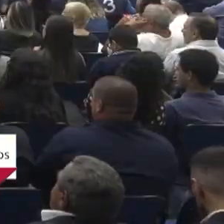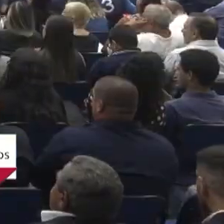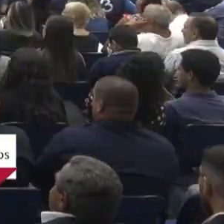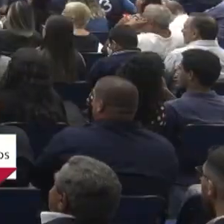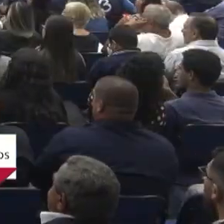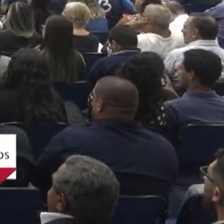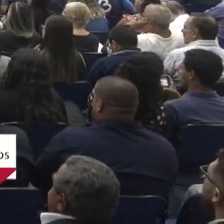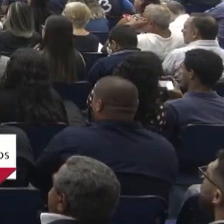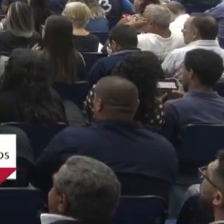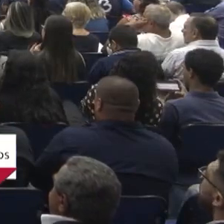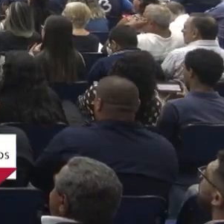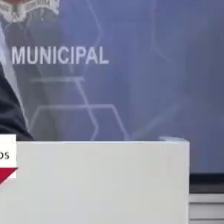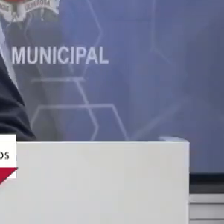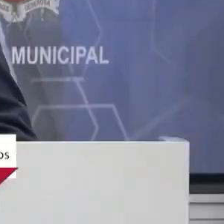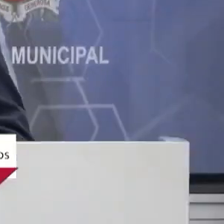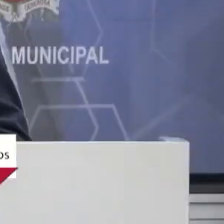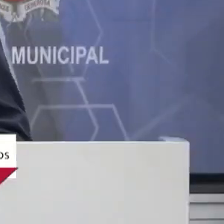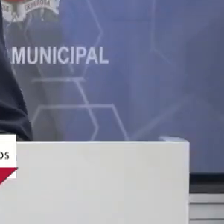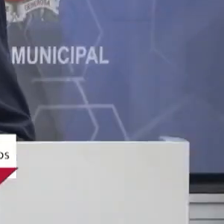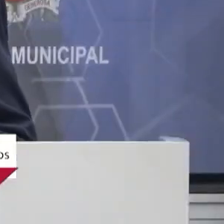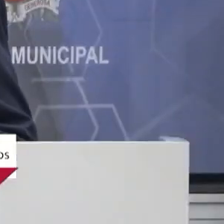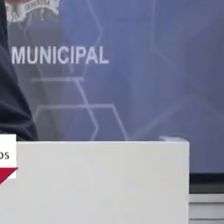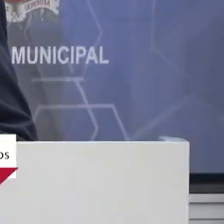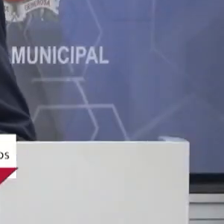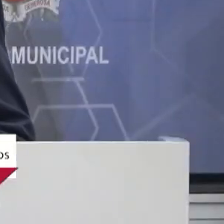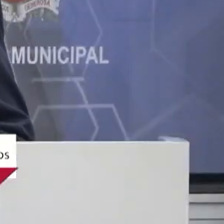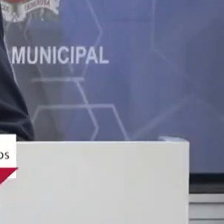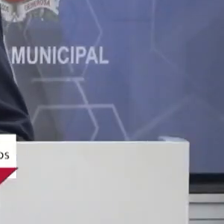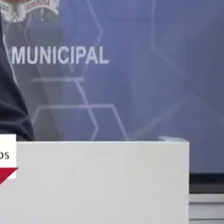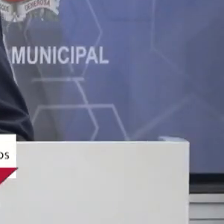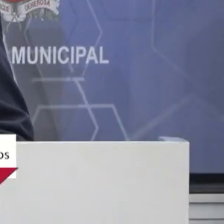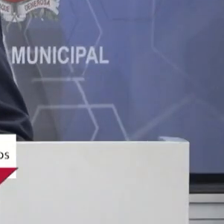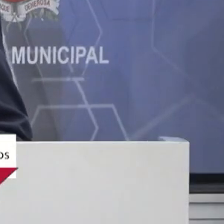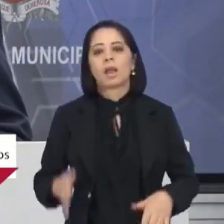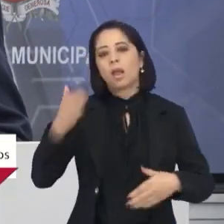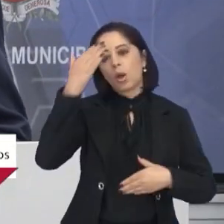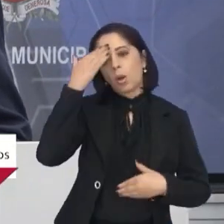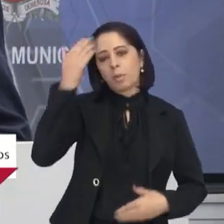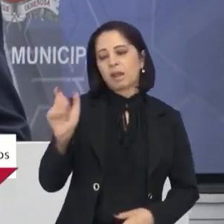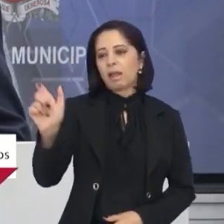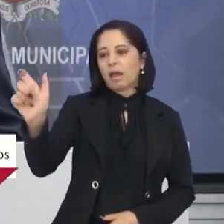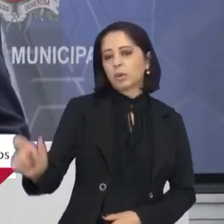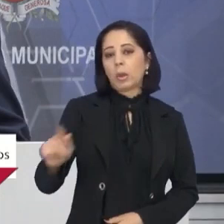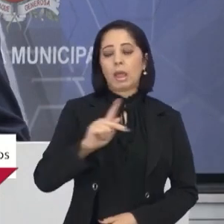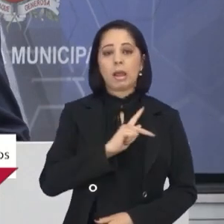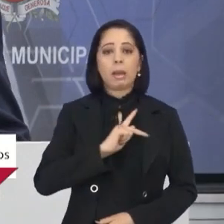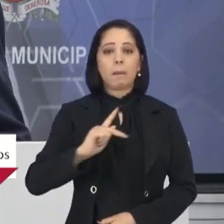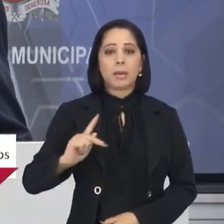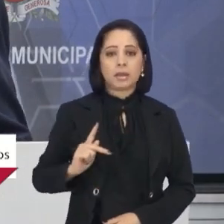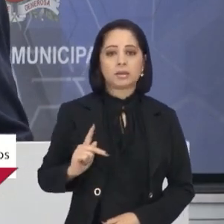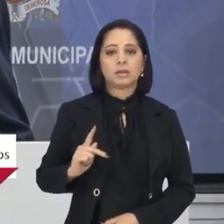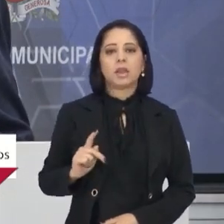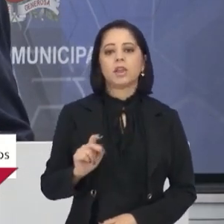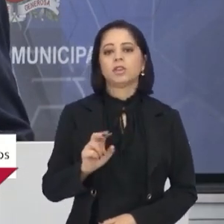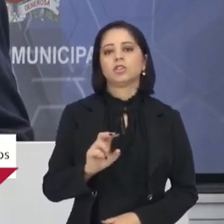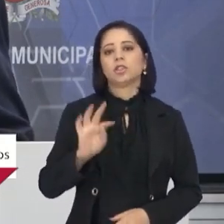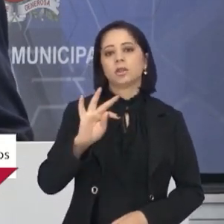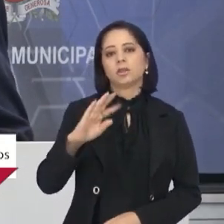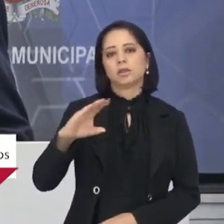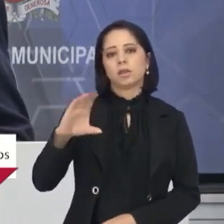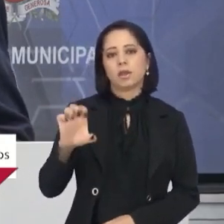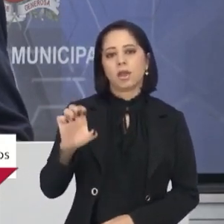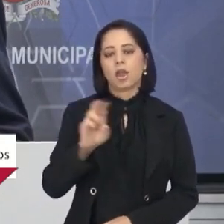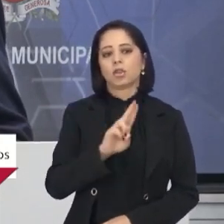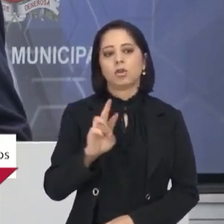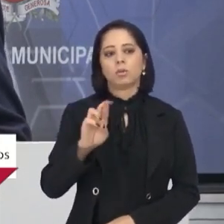Obrigado agradecemos as palavras do presidente do Tribunal de Contas do Estado de São Paulo Conselheiro Renato Martins Costa